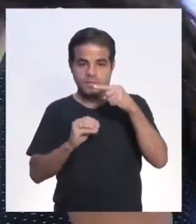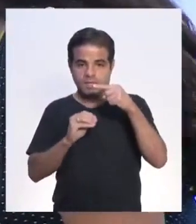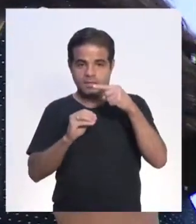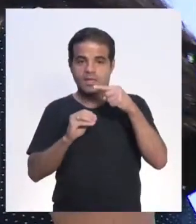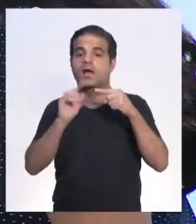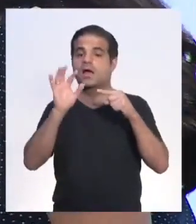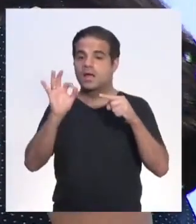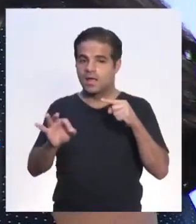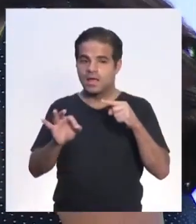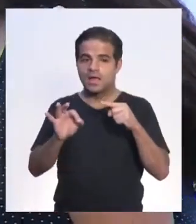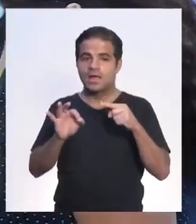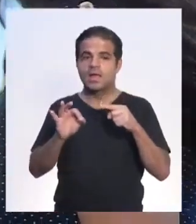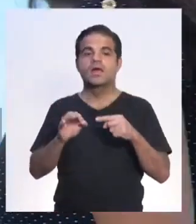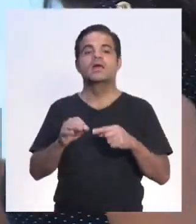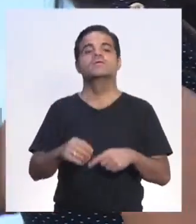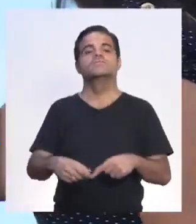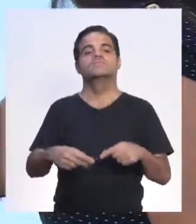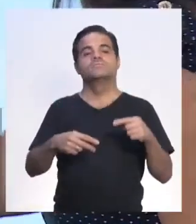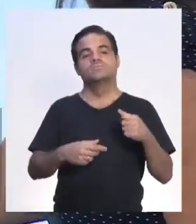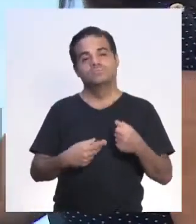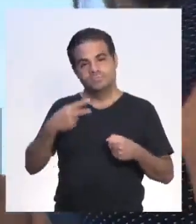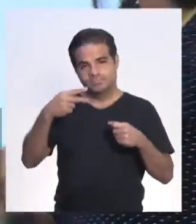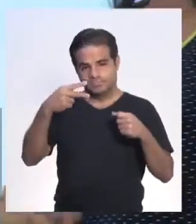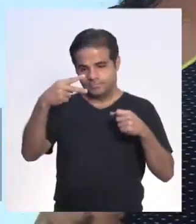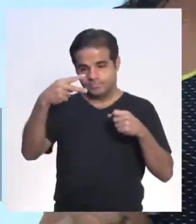3/40 é maior do que